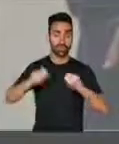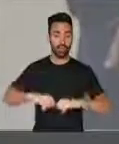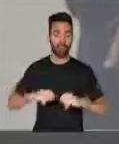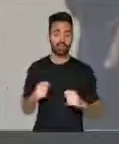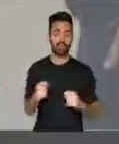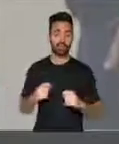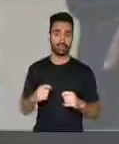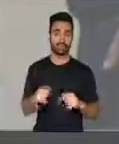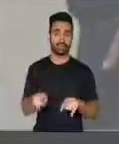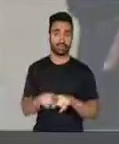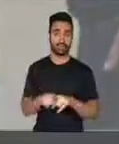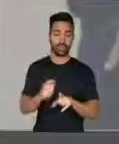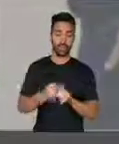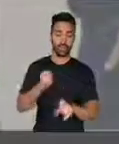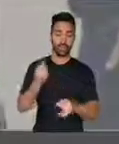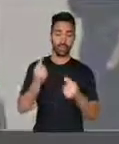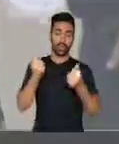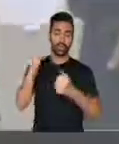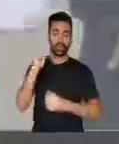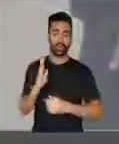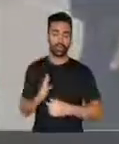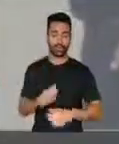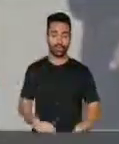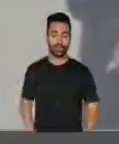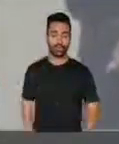divisas para o brasil obrigado presidente obrigado